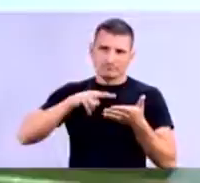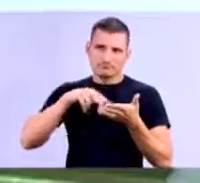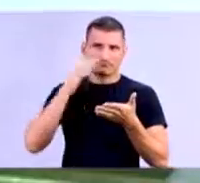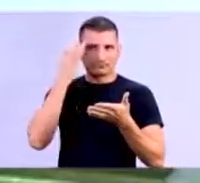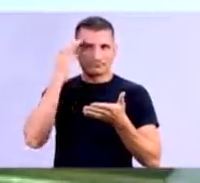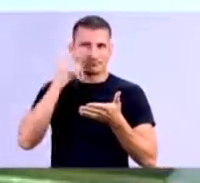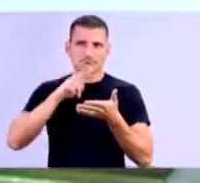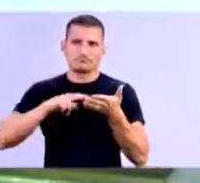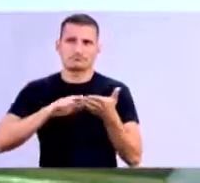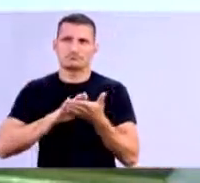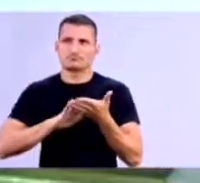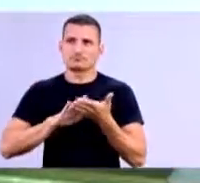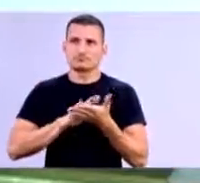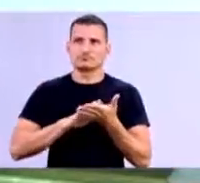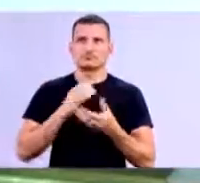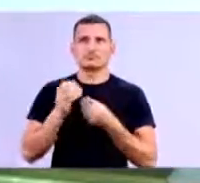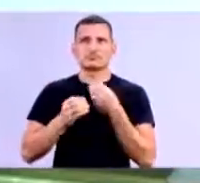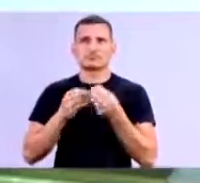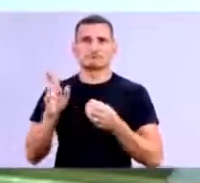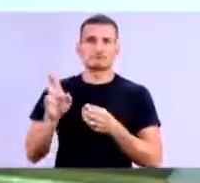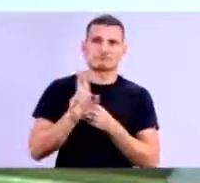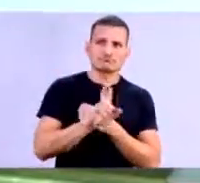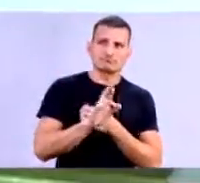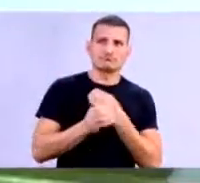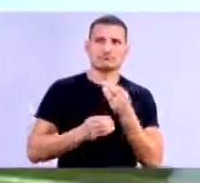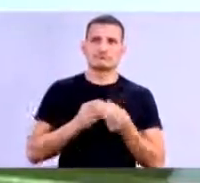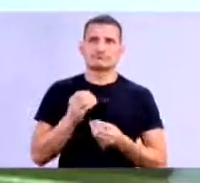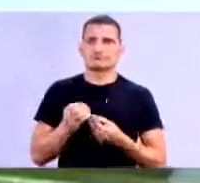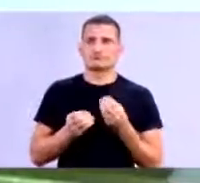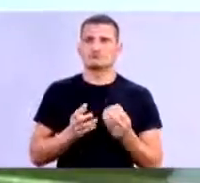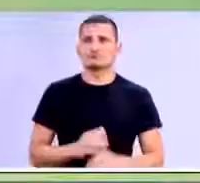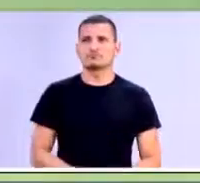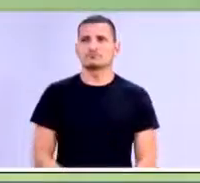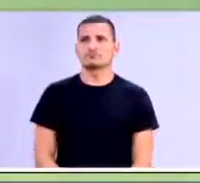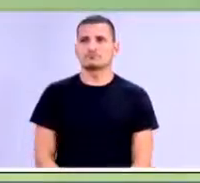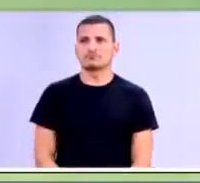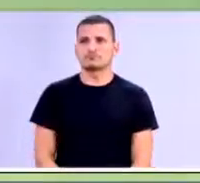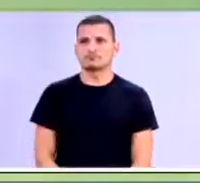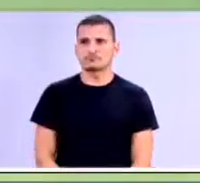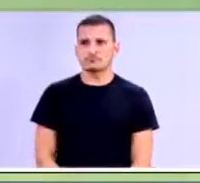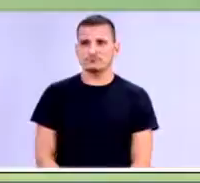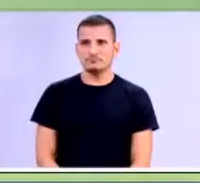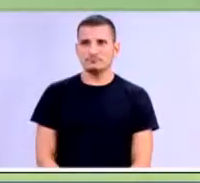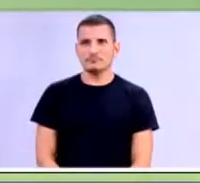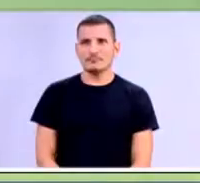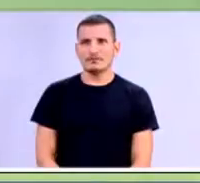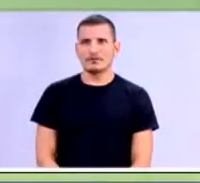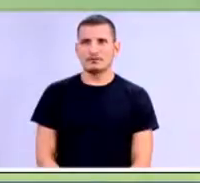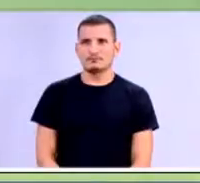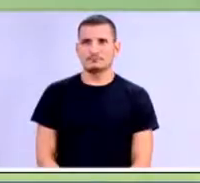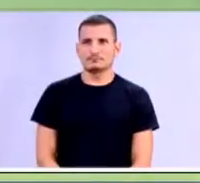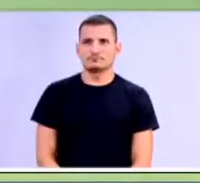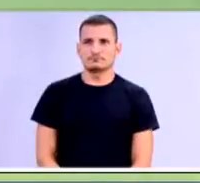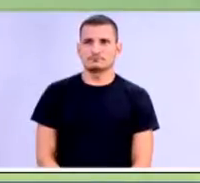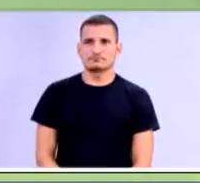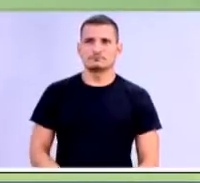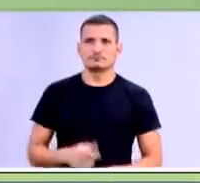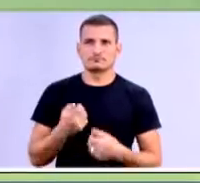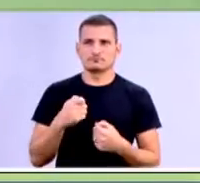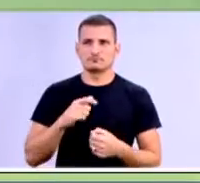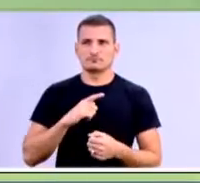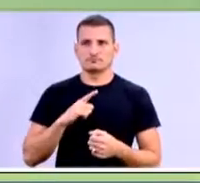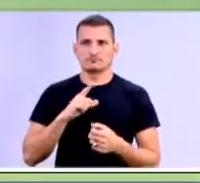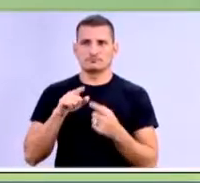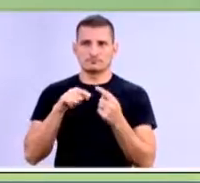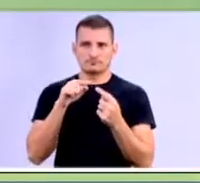como que você vai receber a resposta adequada daquilo que você solicitou? Além disso, você precisa ter objetividade. O